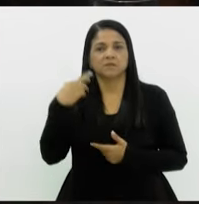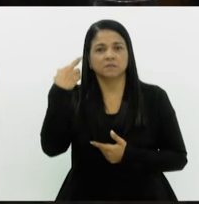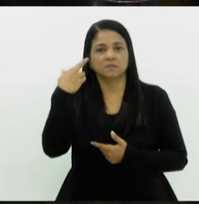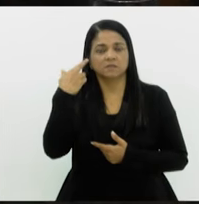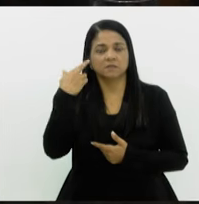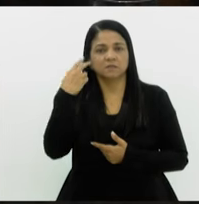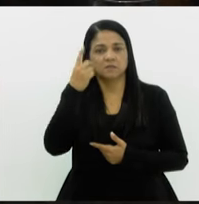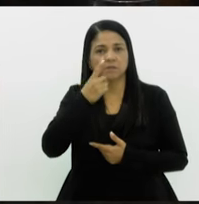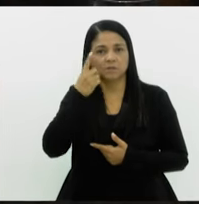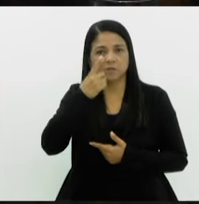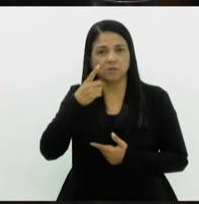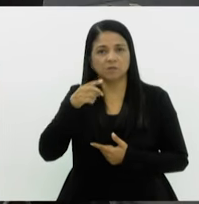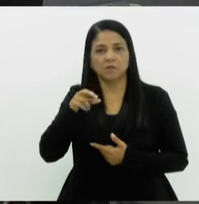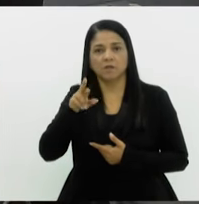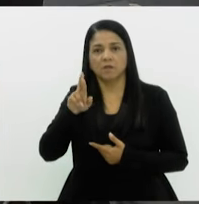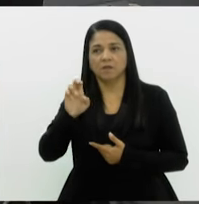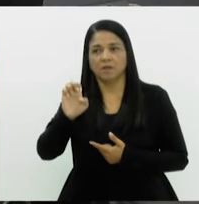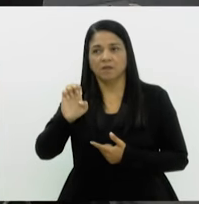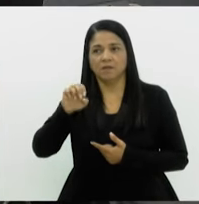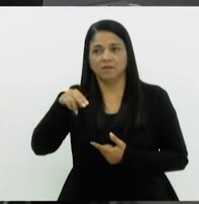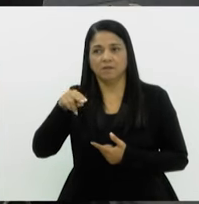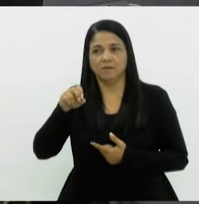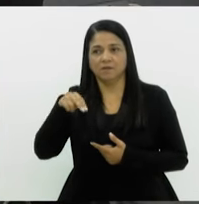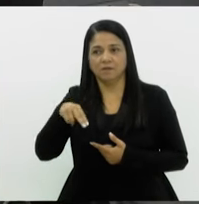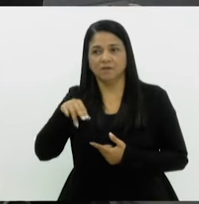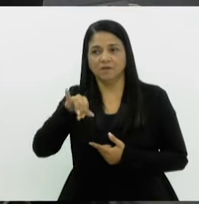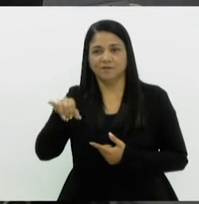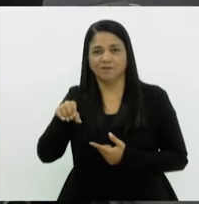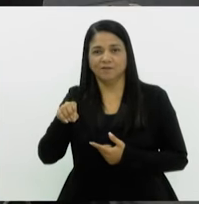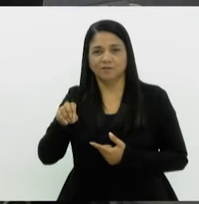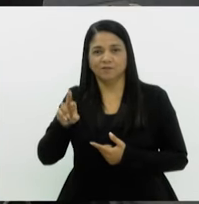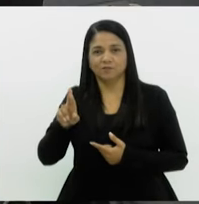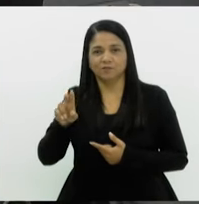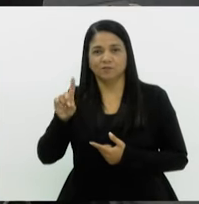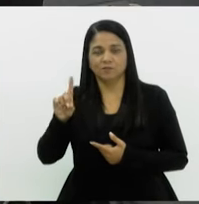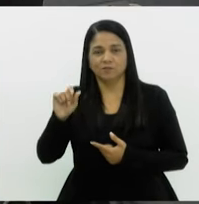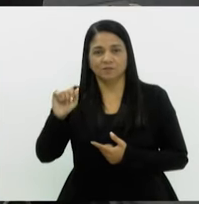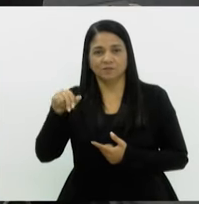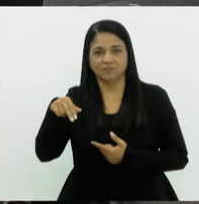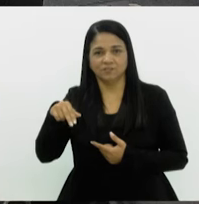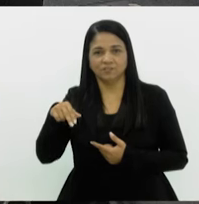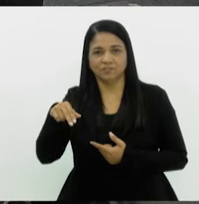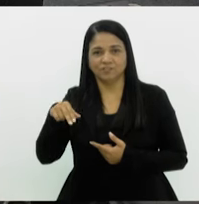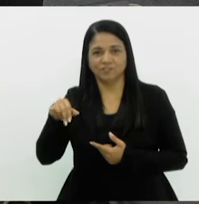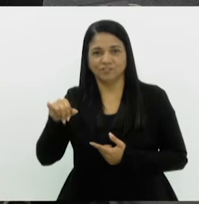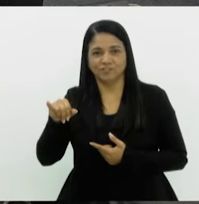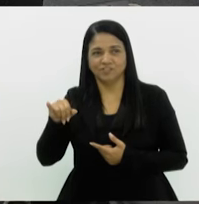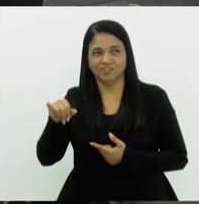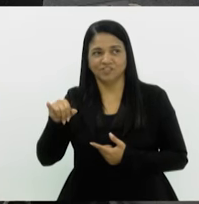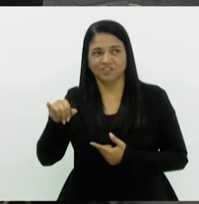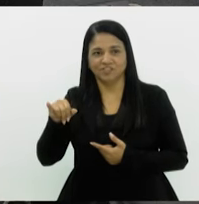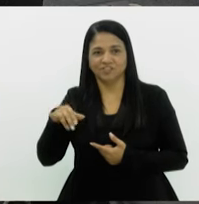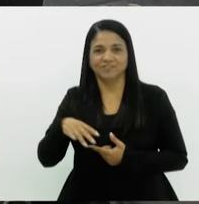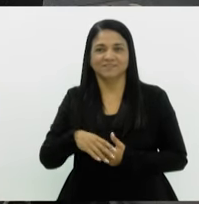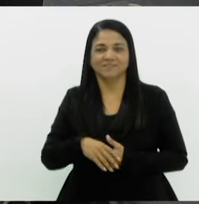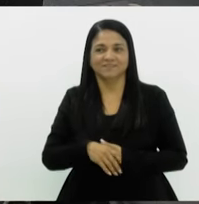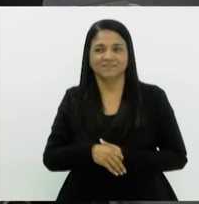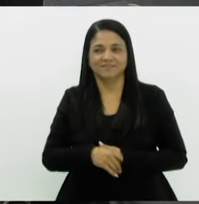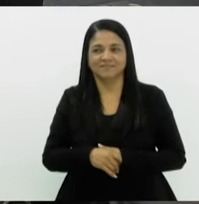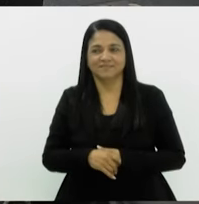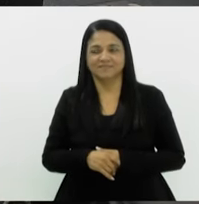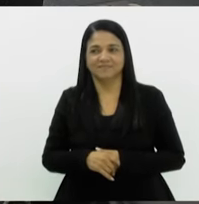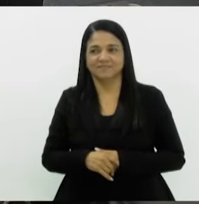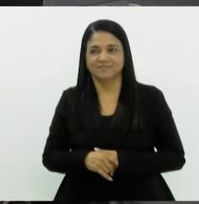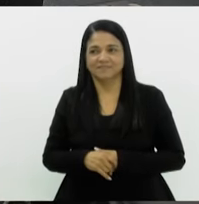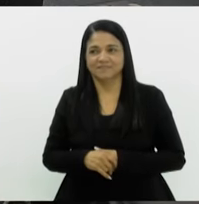Renan Jordã. Vossa Excelência dispõe de 10 minutos Jordi. De tempo. Jordi, desculpa. Renan